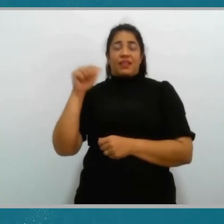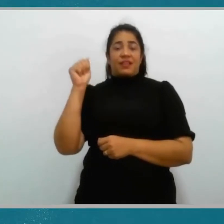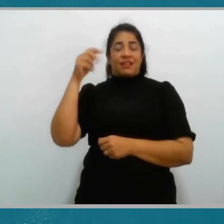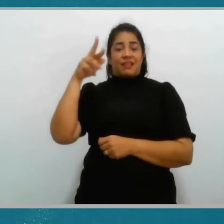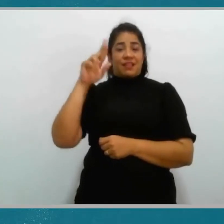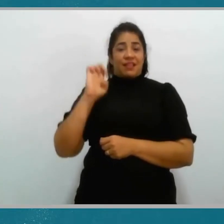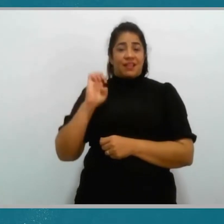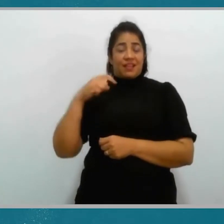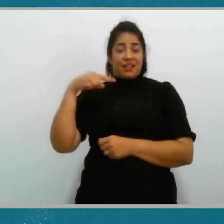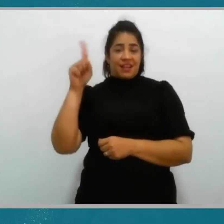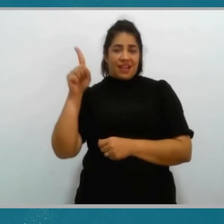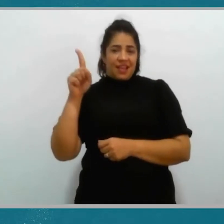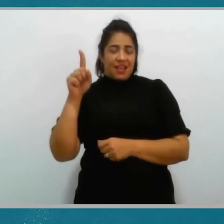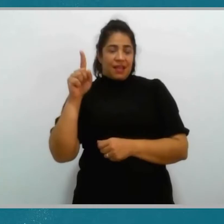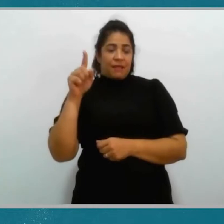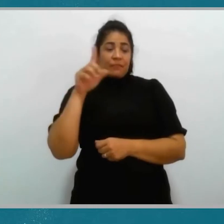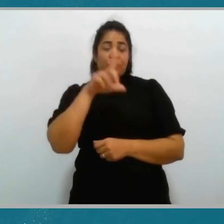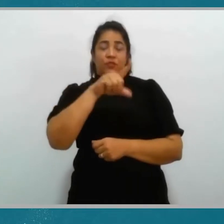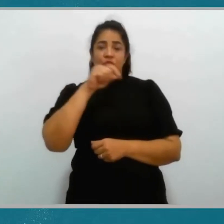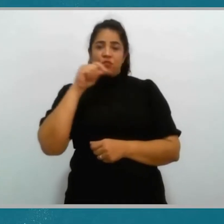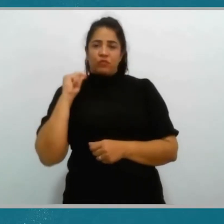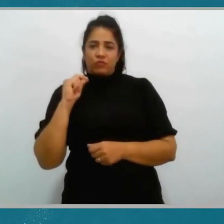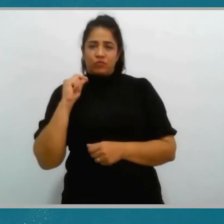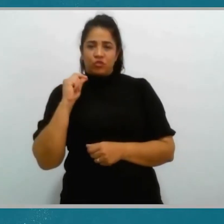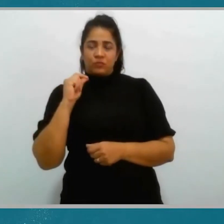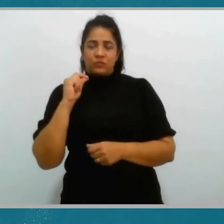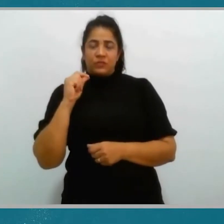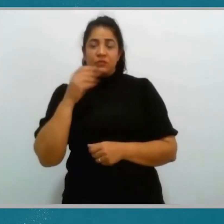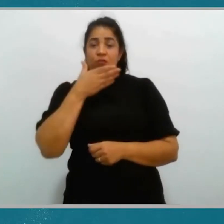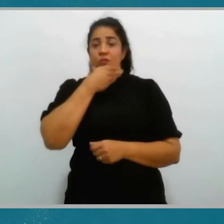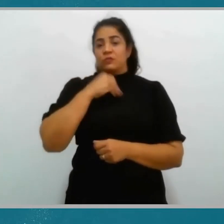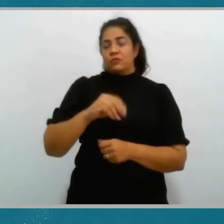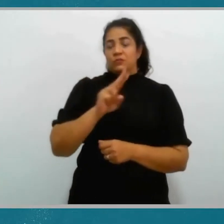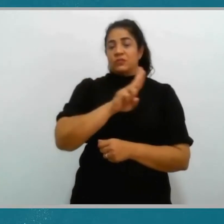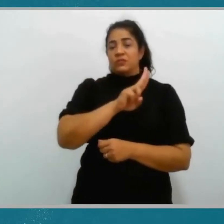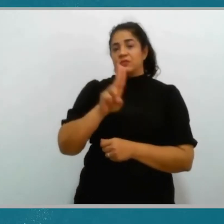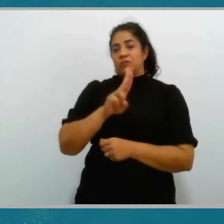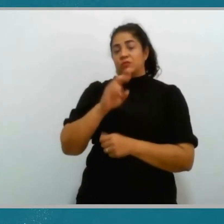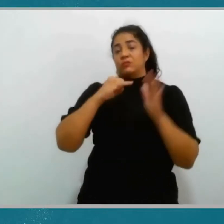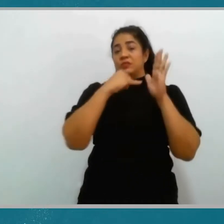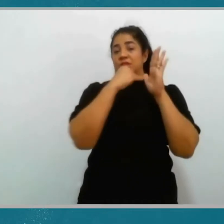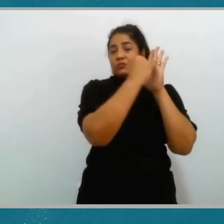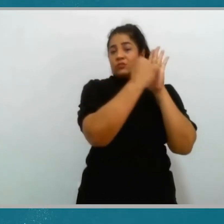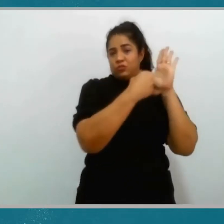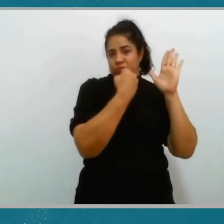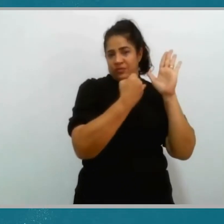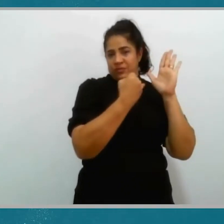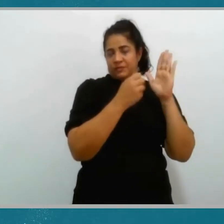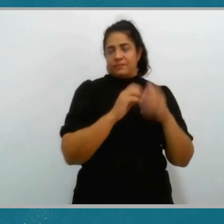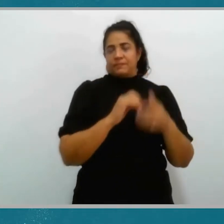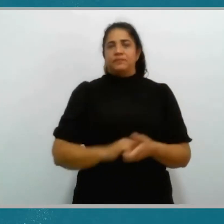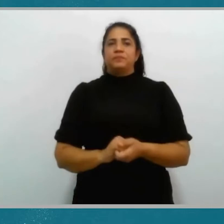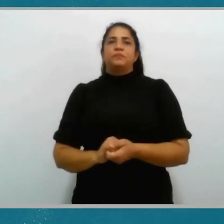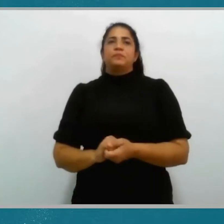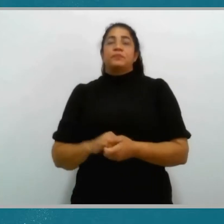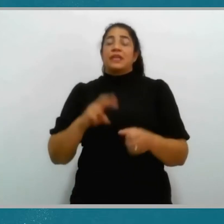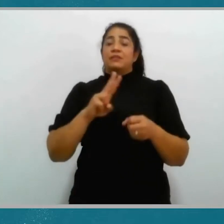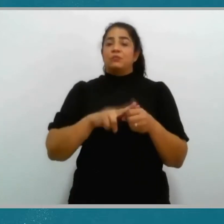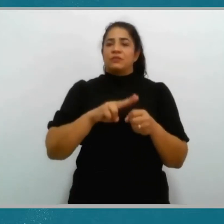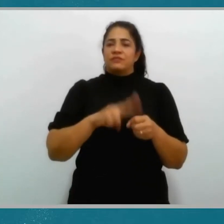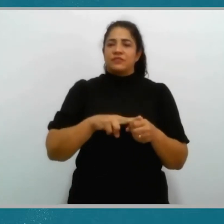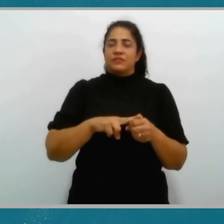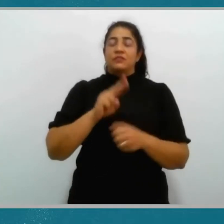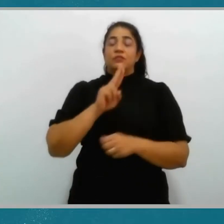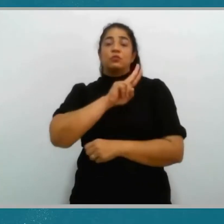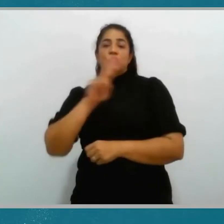era José. A virgem chamava-se Maria. E entrando o anjo aonde ela